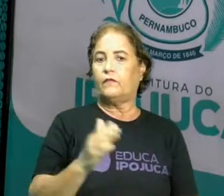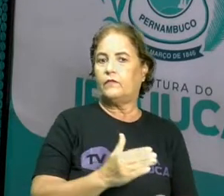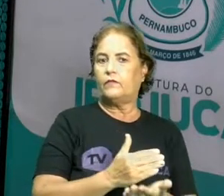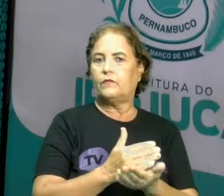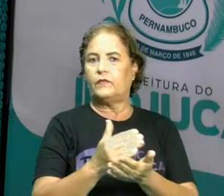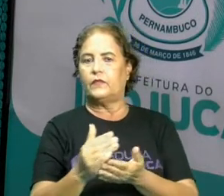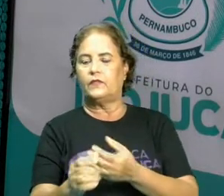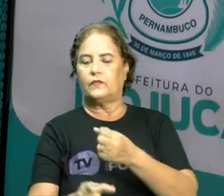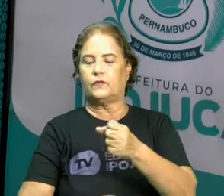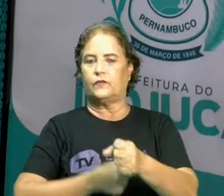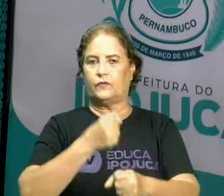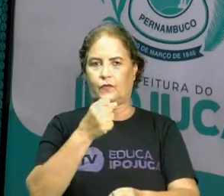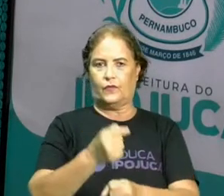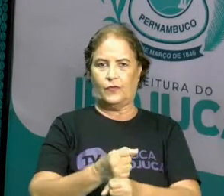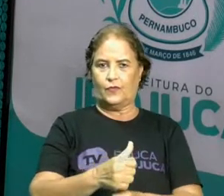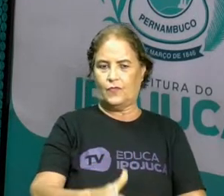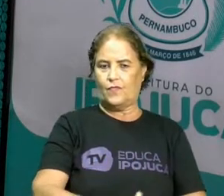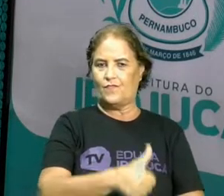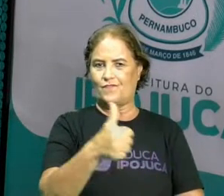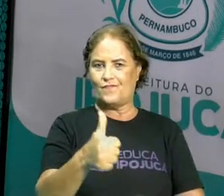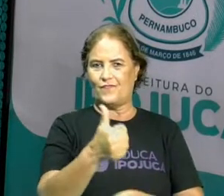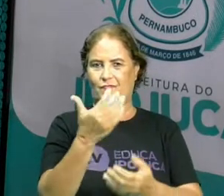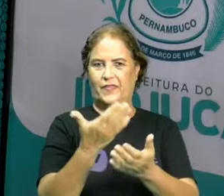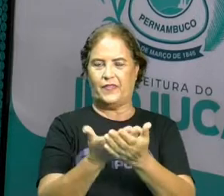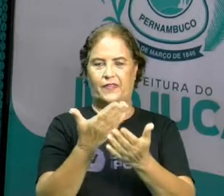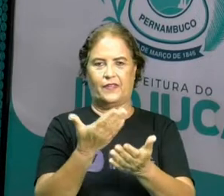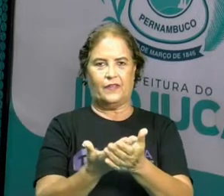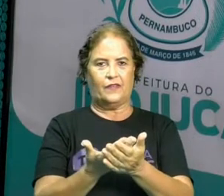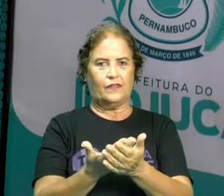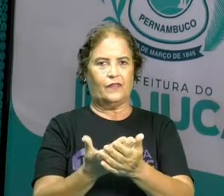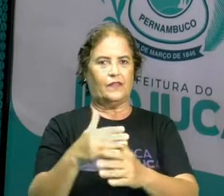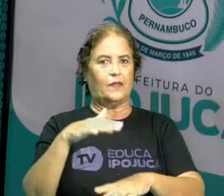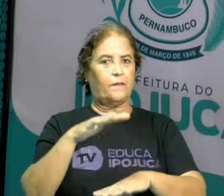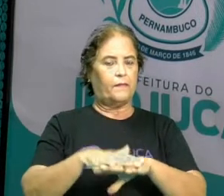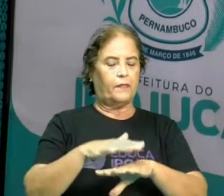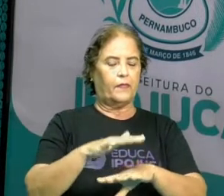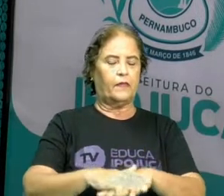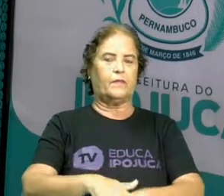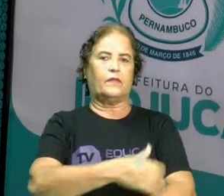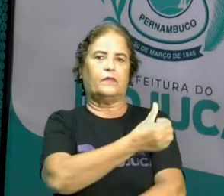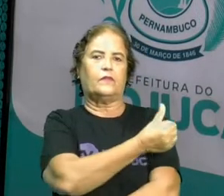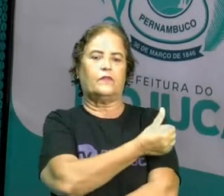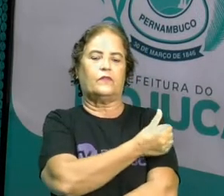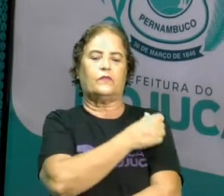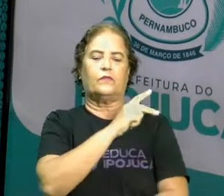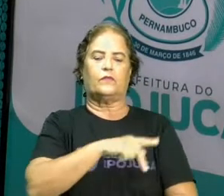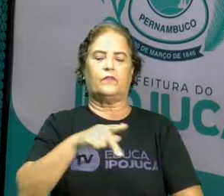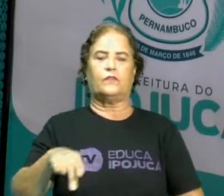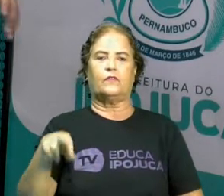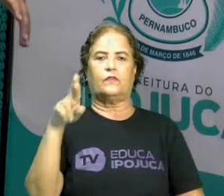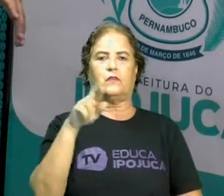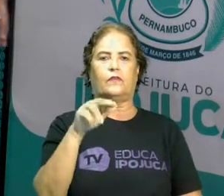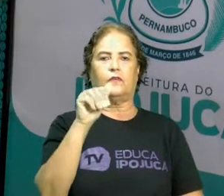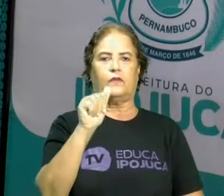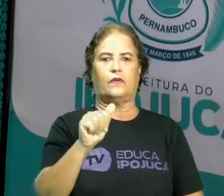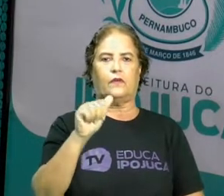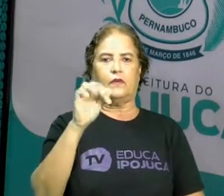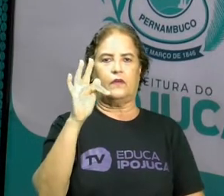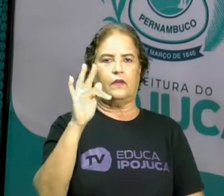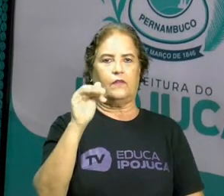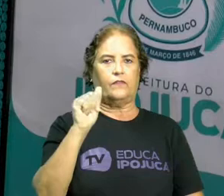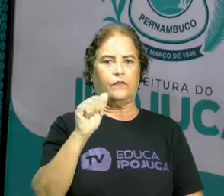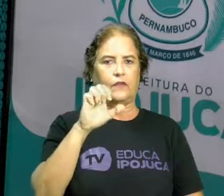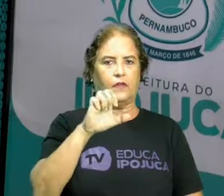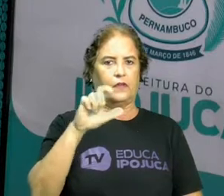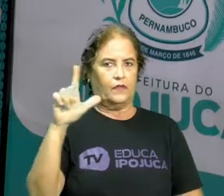ano, nossa primeira aula de matemática para o sexto ano. Eu sou o professor Rafael Silva e juntos nós vamos